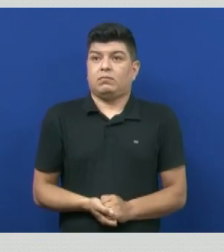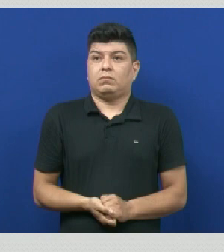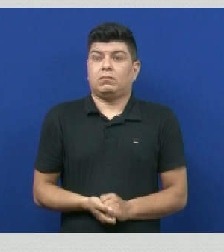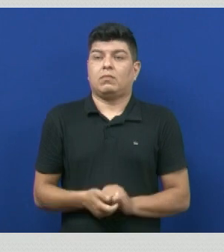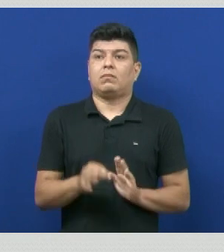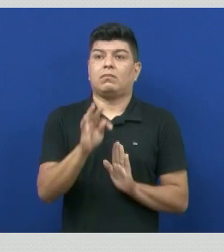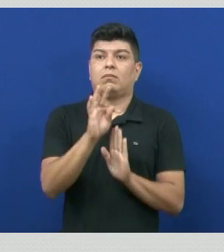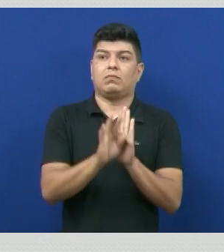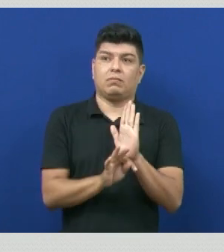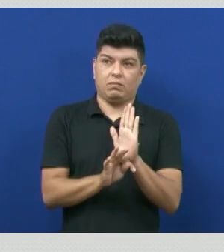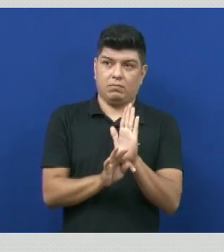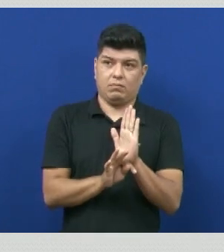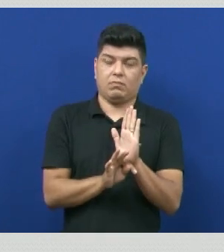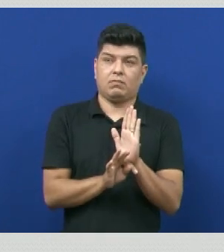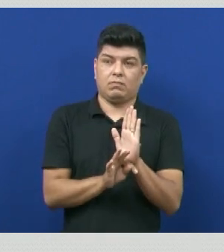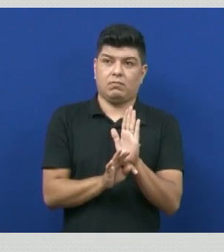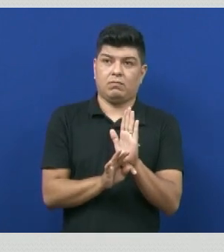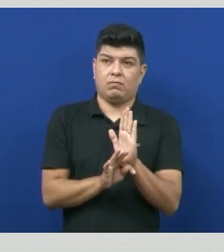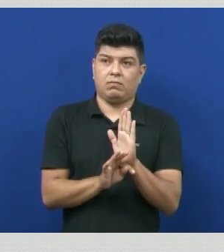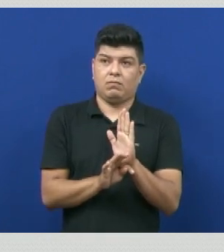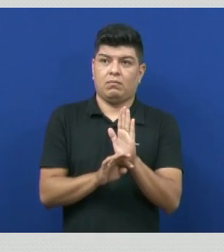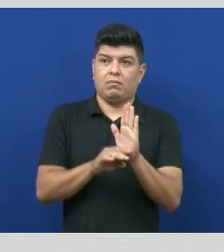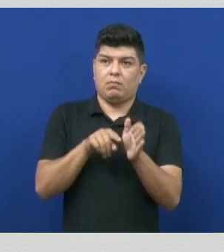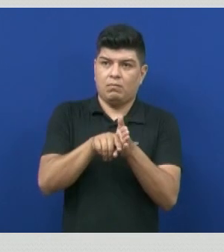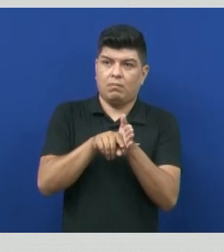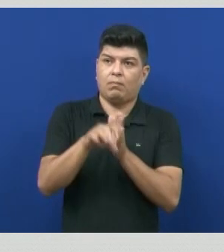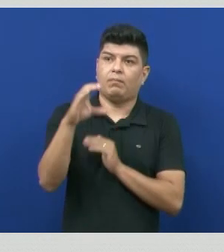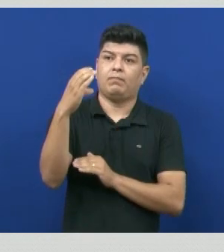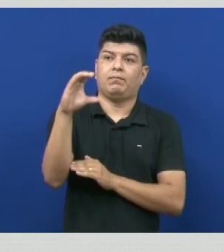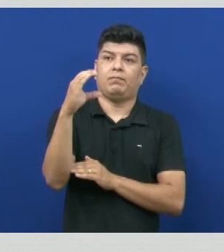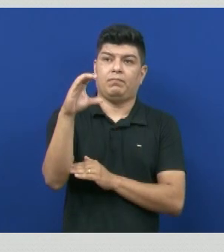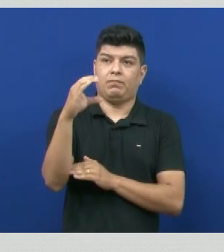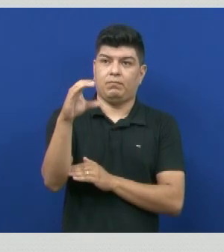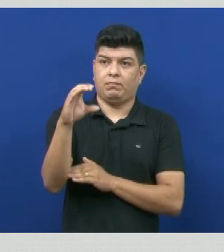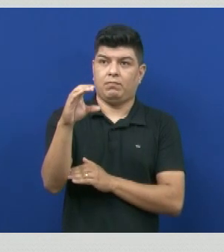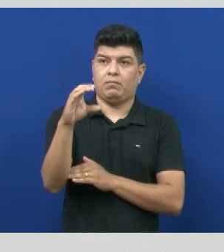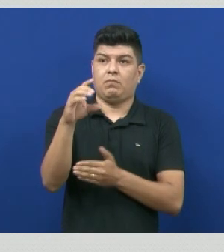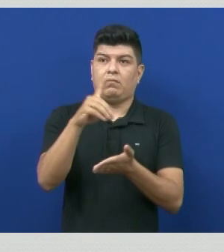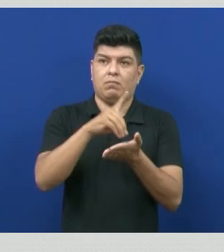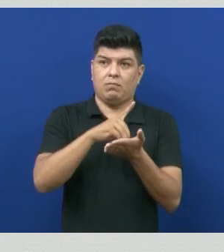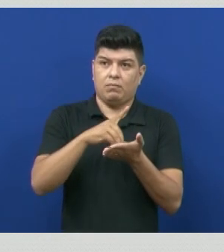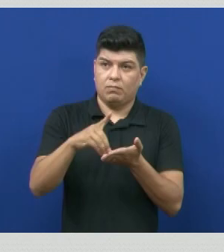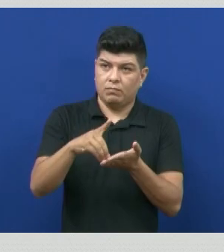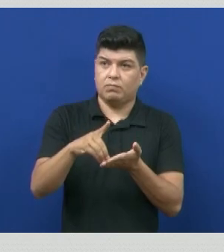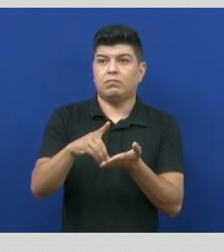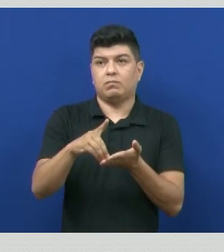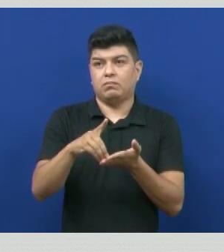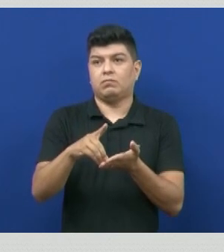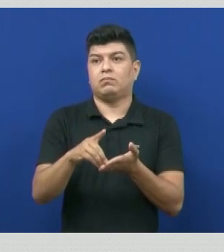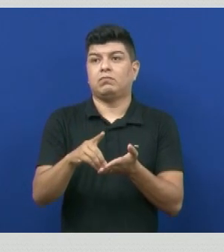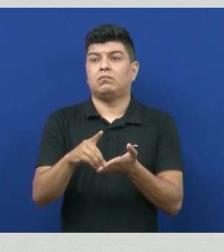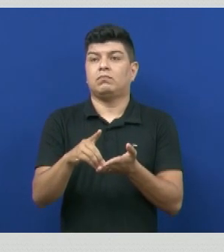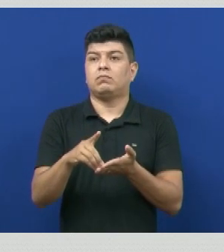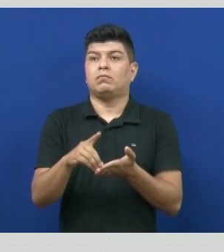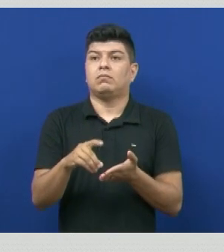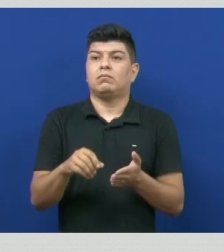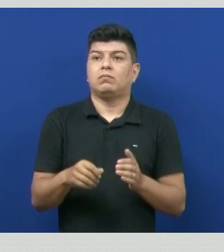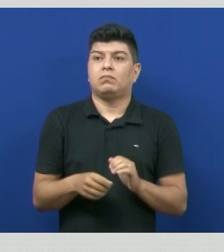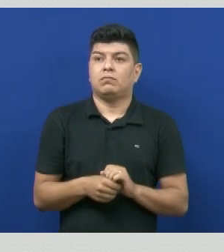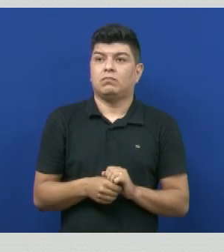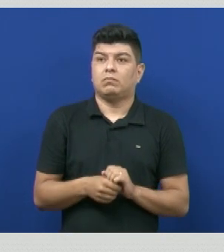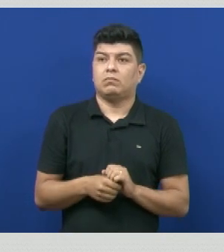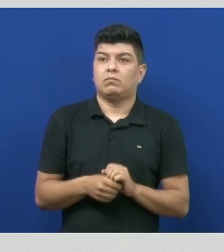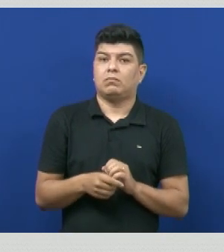Os textos de divulgação científica, os dicionários ou verbete de dicionário,